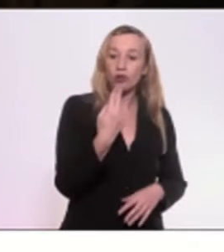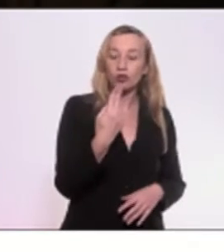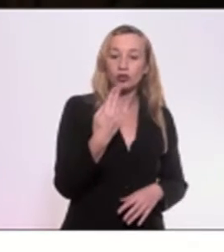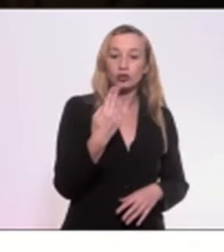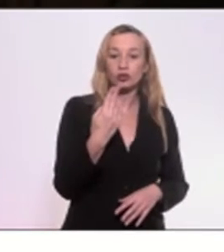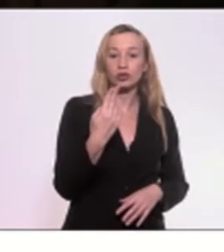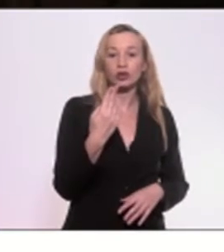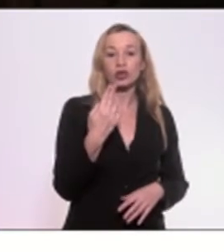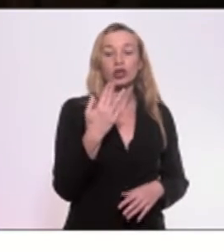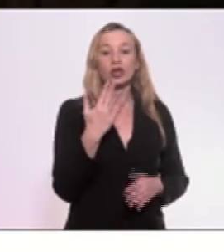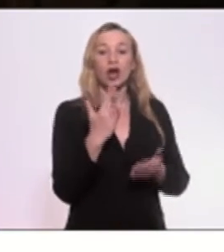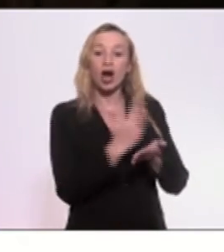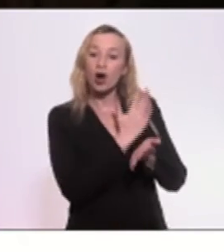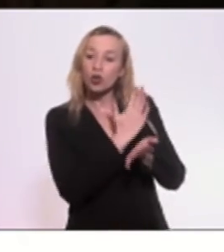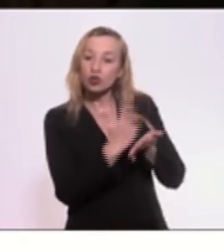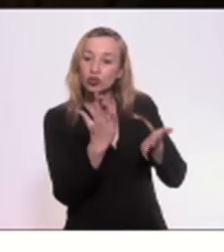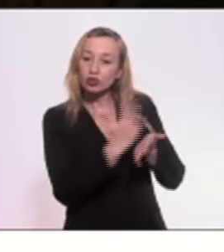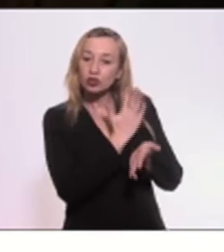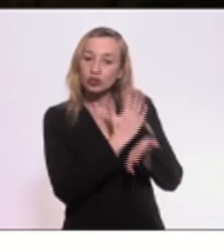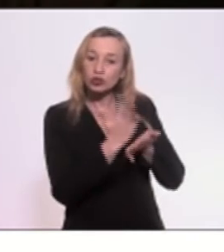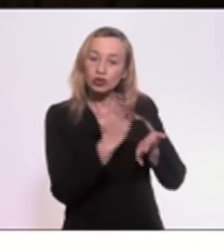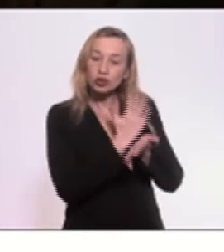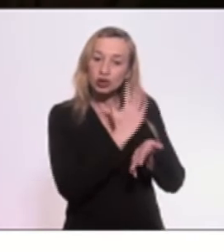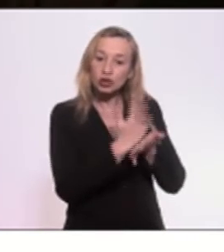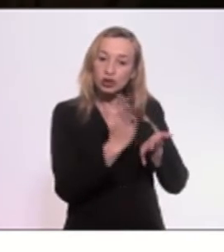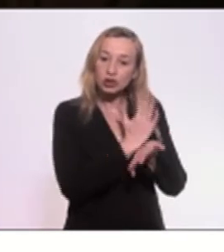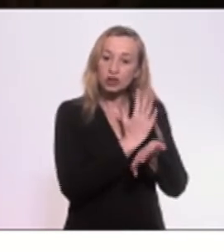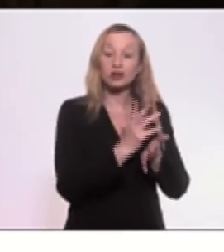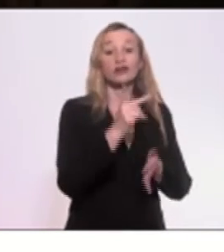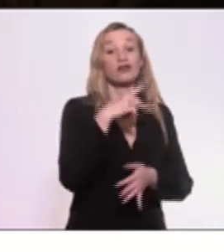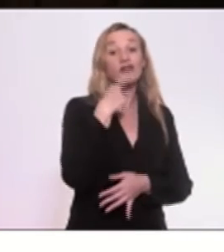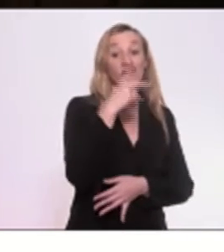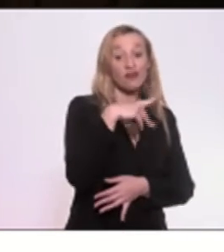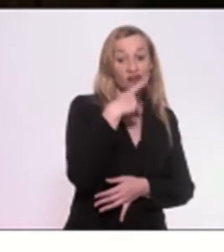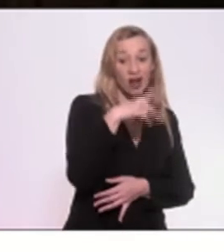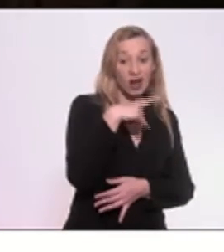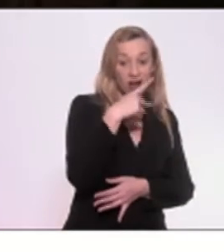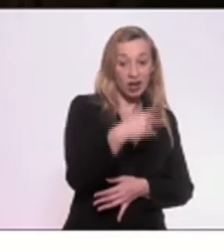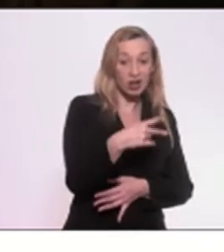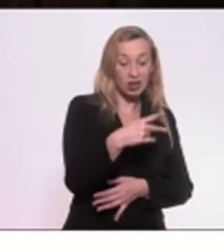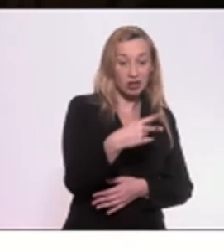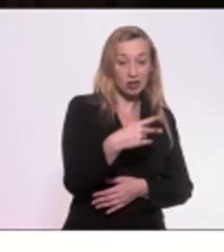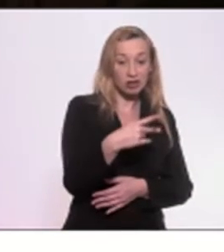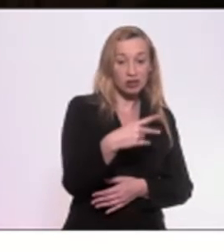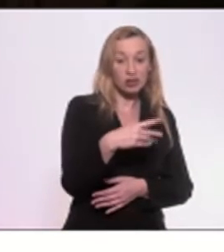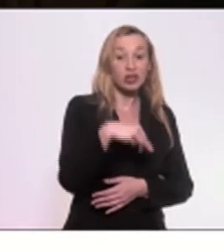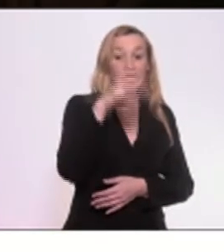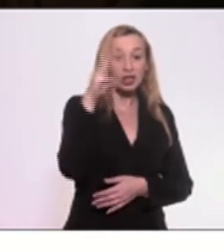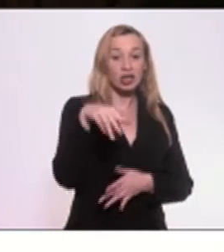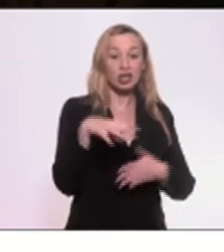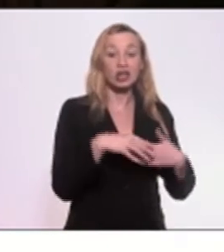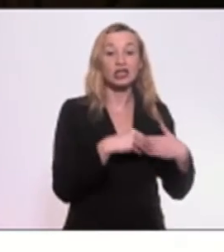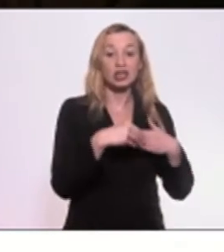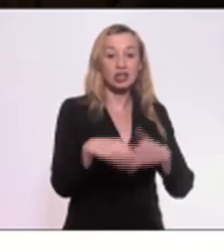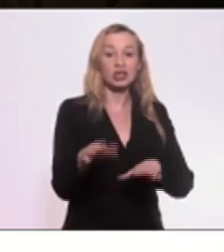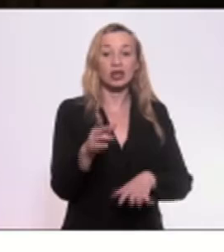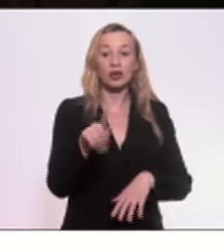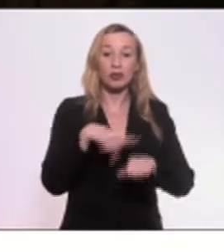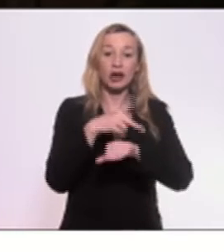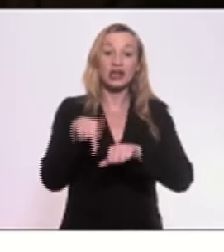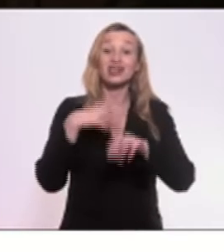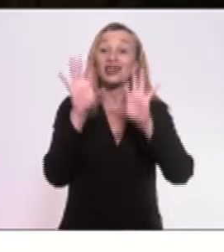de autodirigentes desse país e até mesmo do nosso Estado,